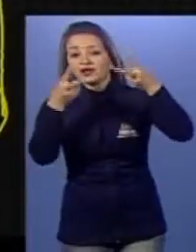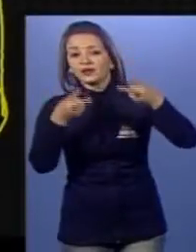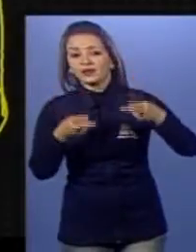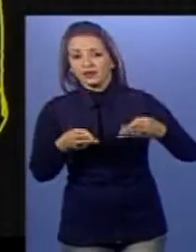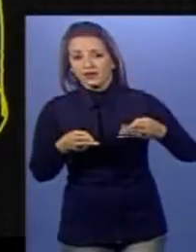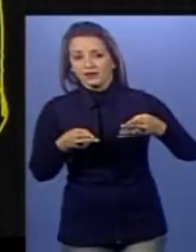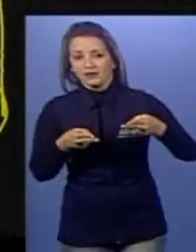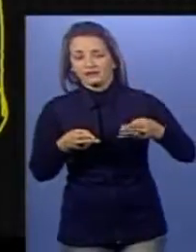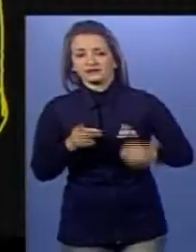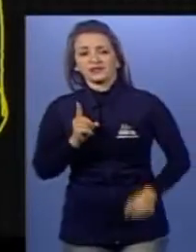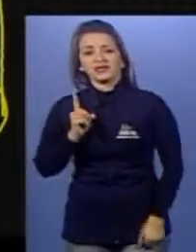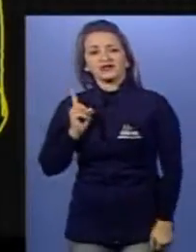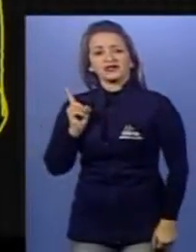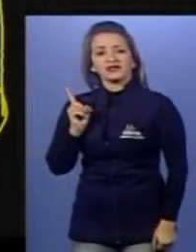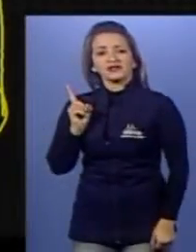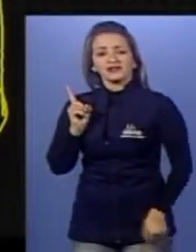2011